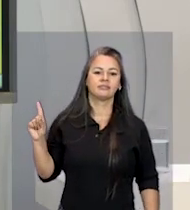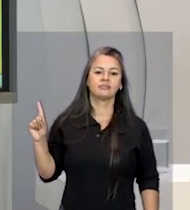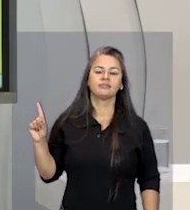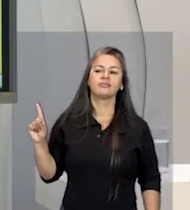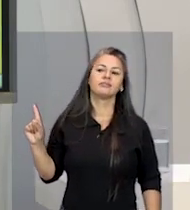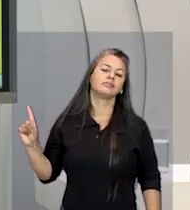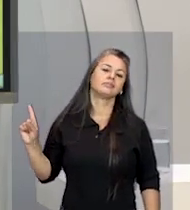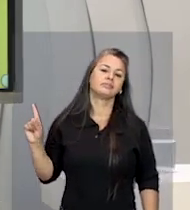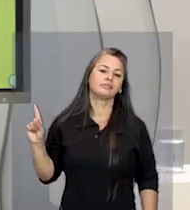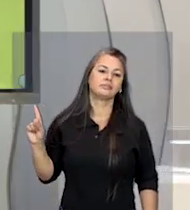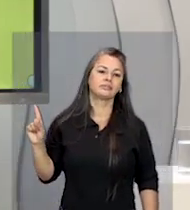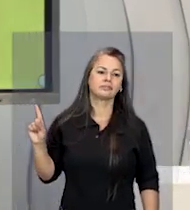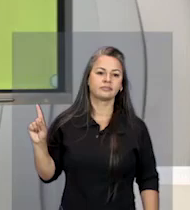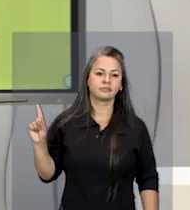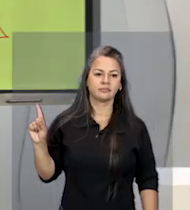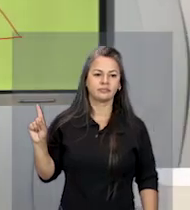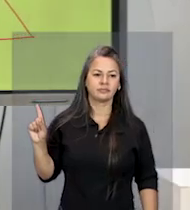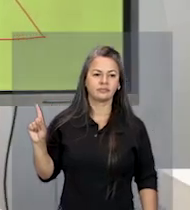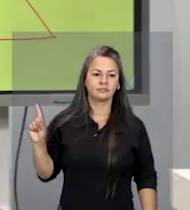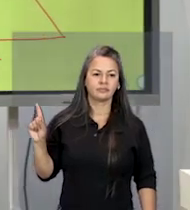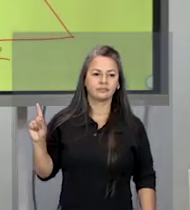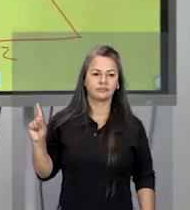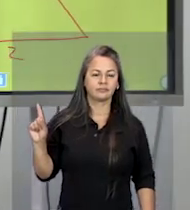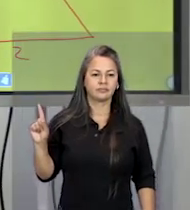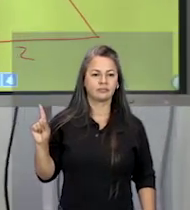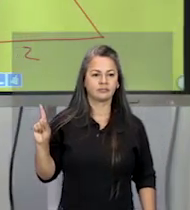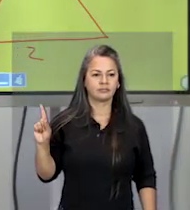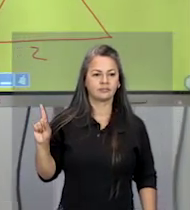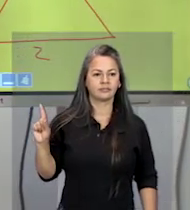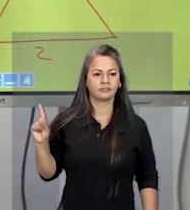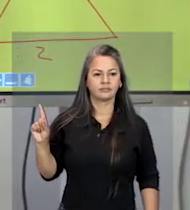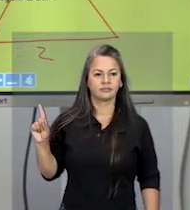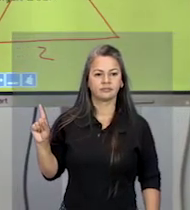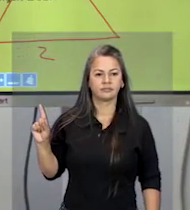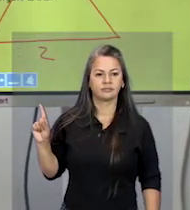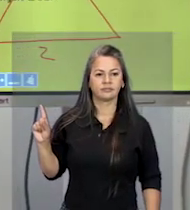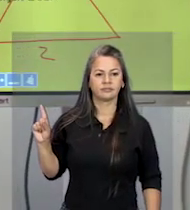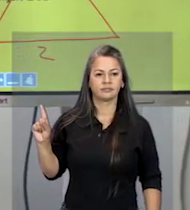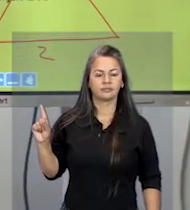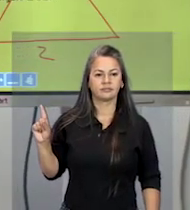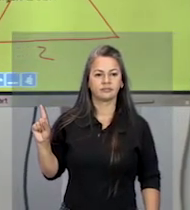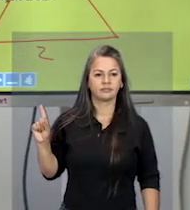z. Ok? Então, vamos para a questão aqui.